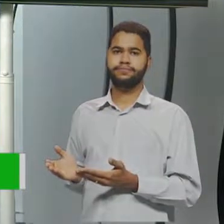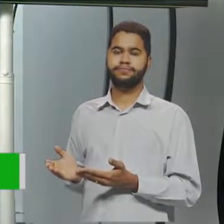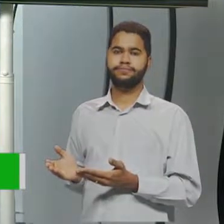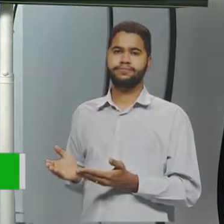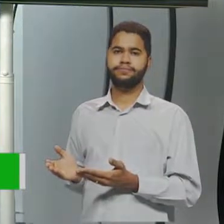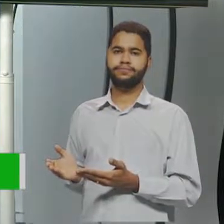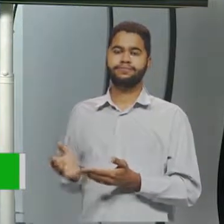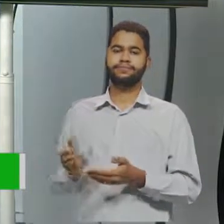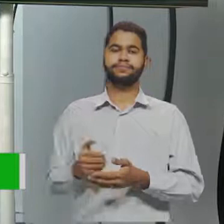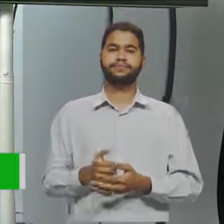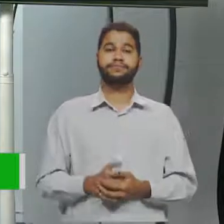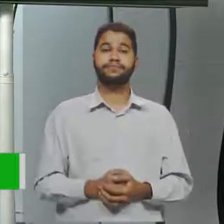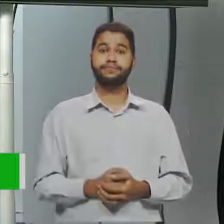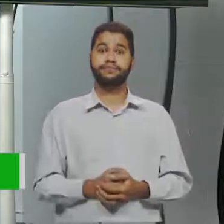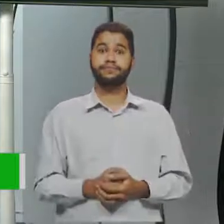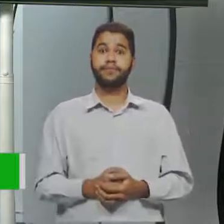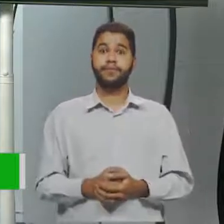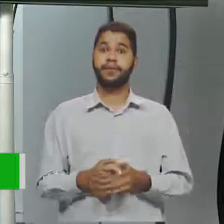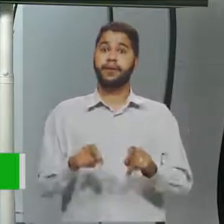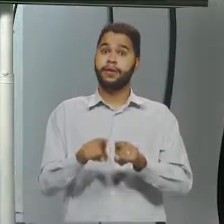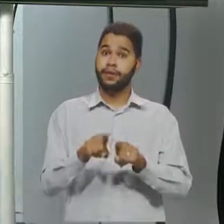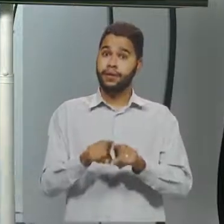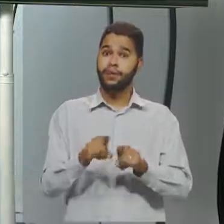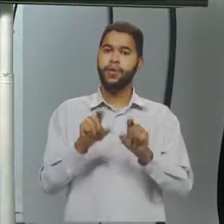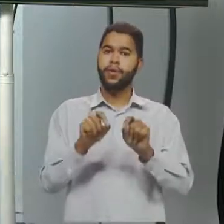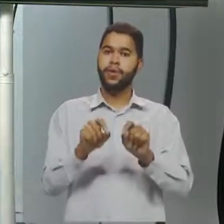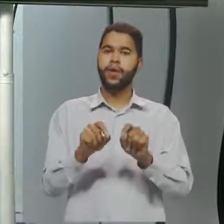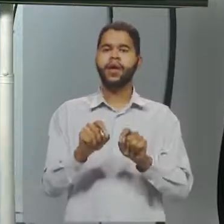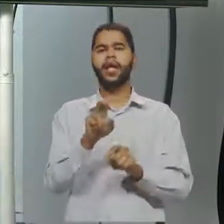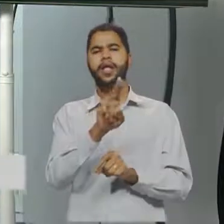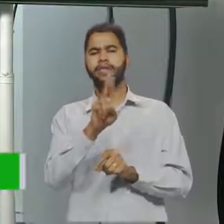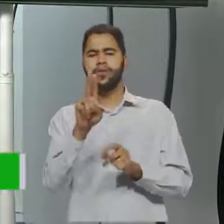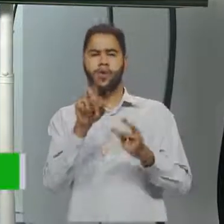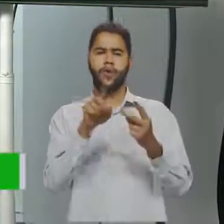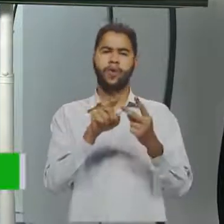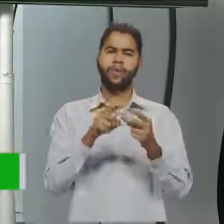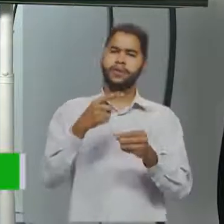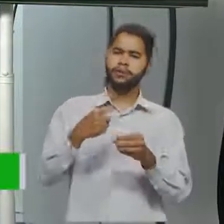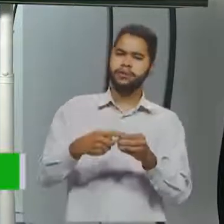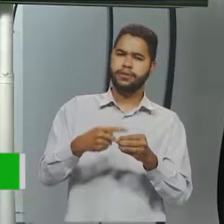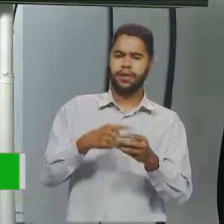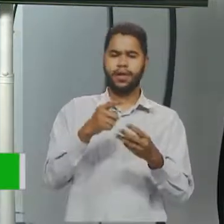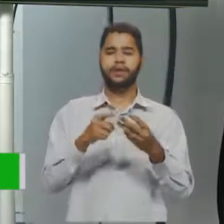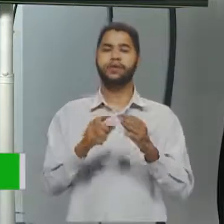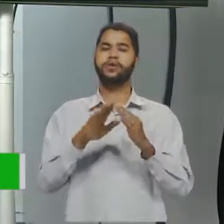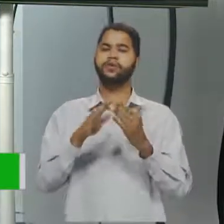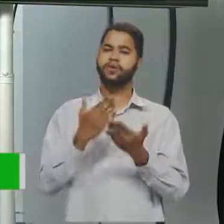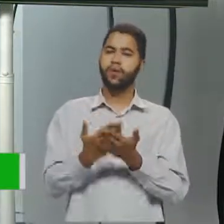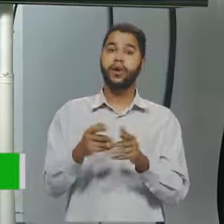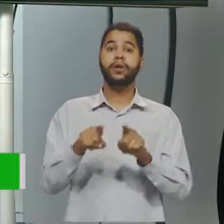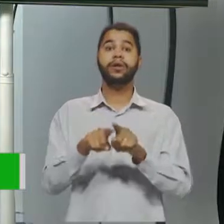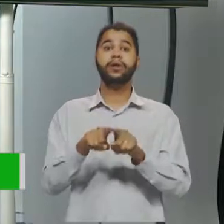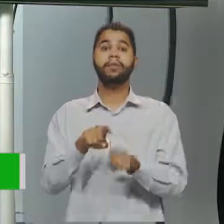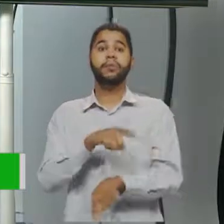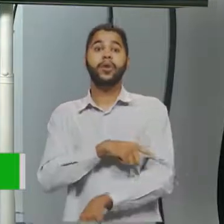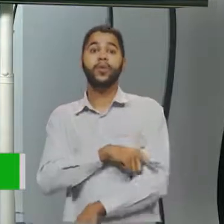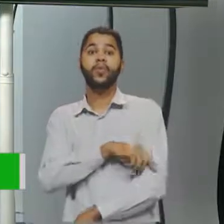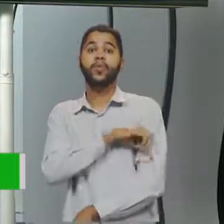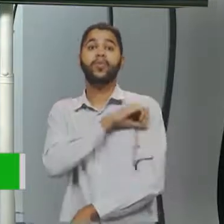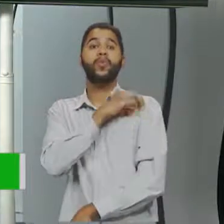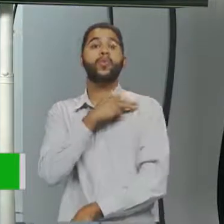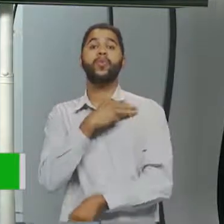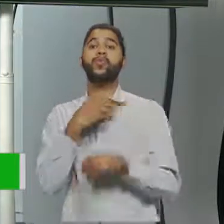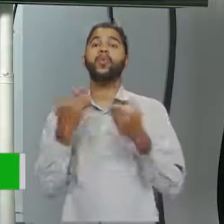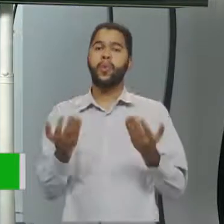98295 2794. Não se esqueça de falar seu nome, cidade, escola e o ano que você estuda.